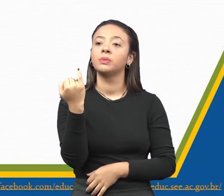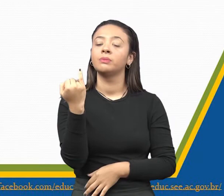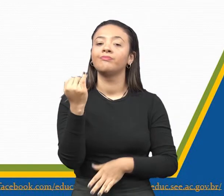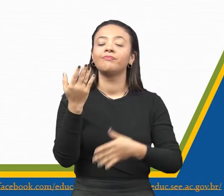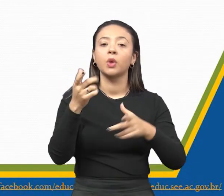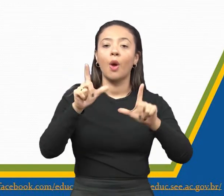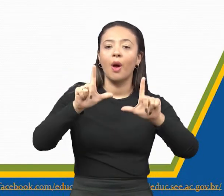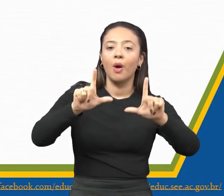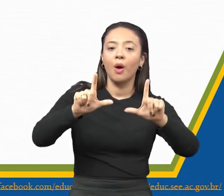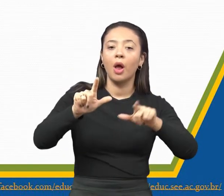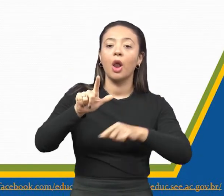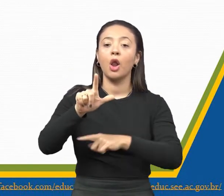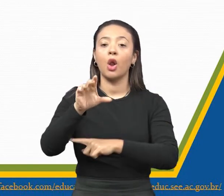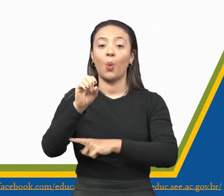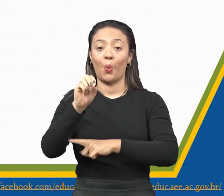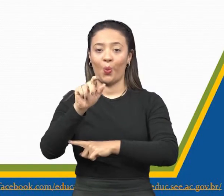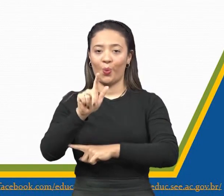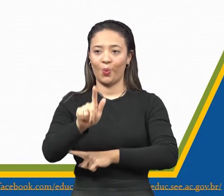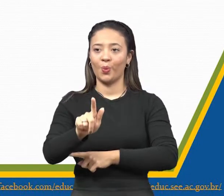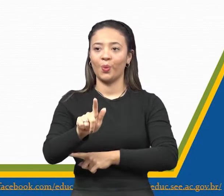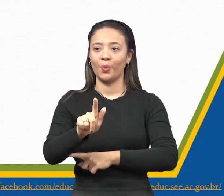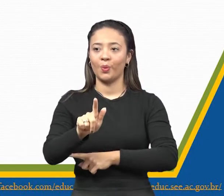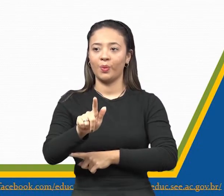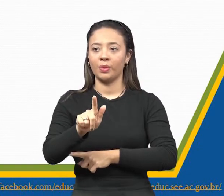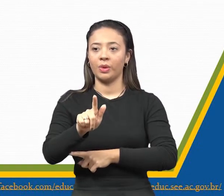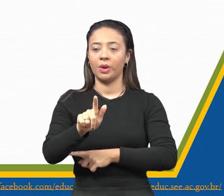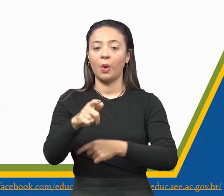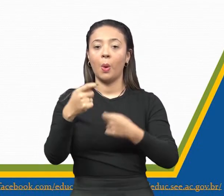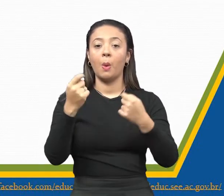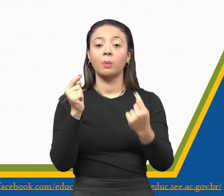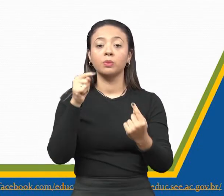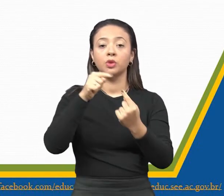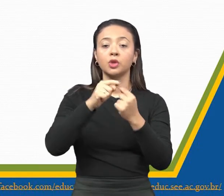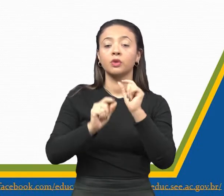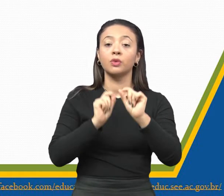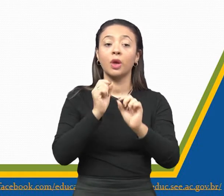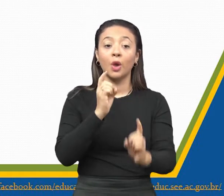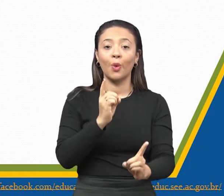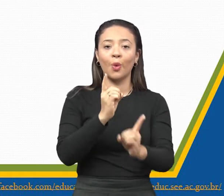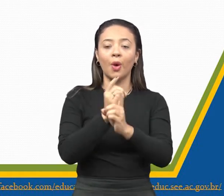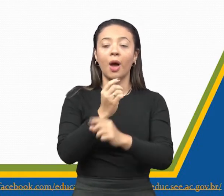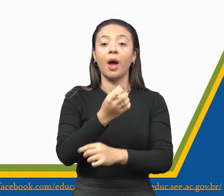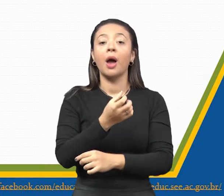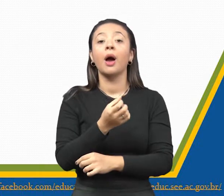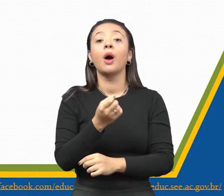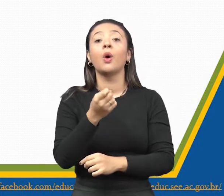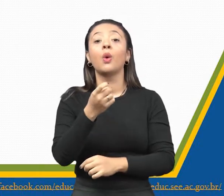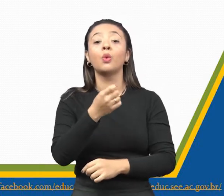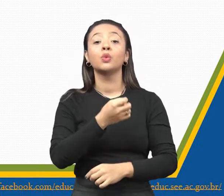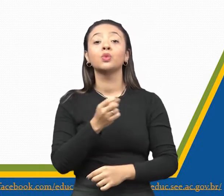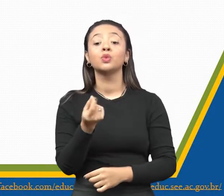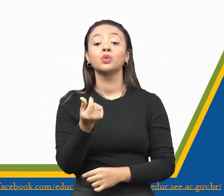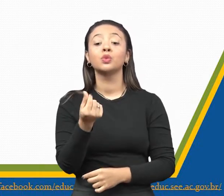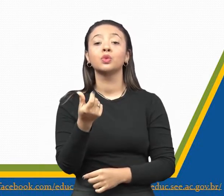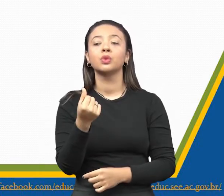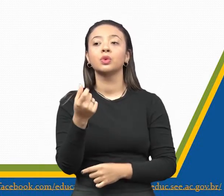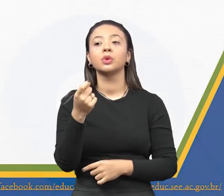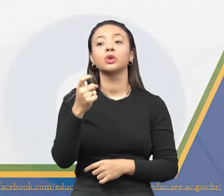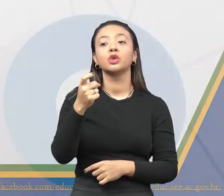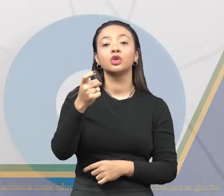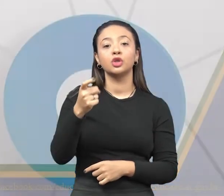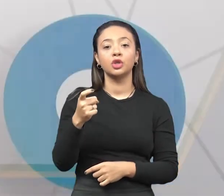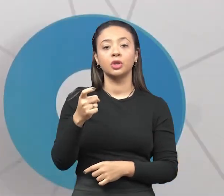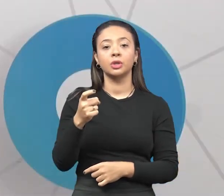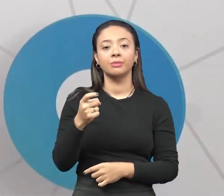que a função do logaritmo é encontrar o valor da variável, ou seja, o valor do